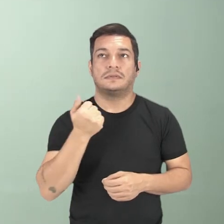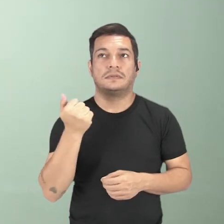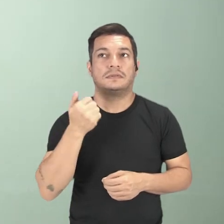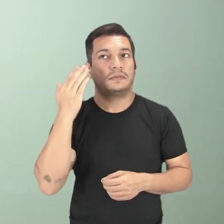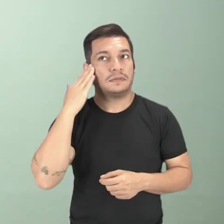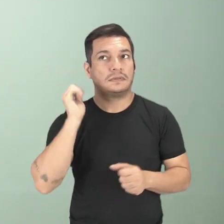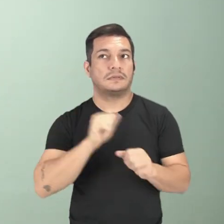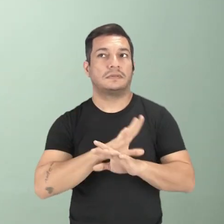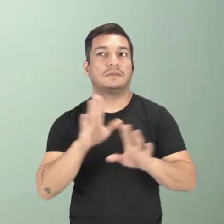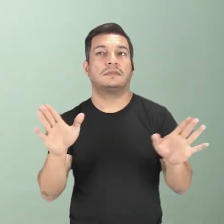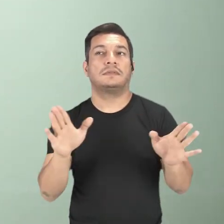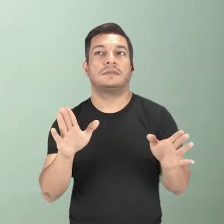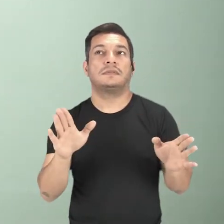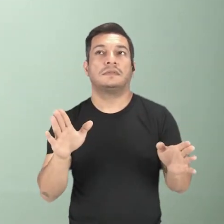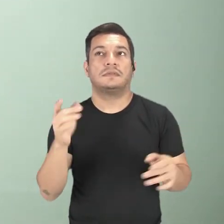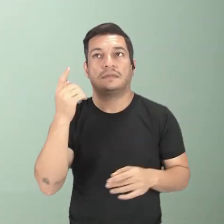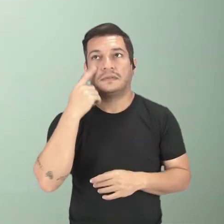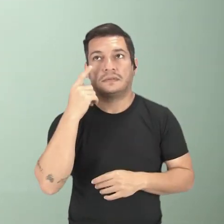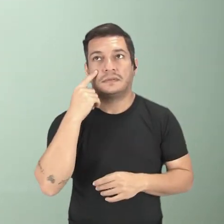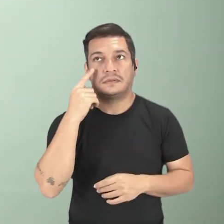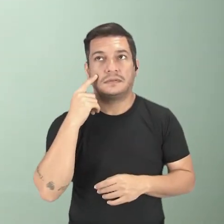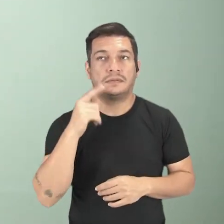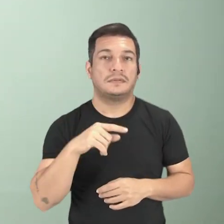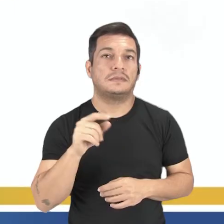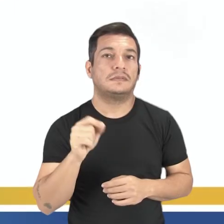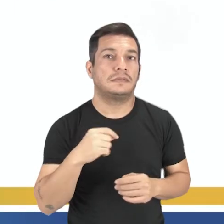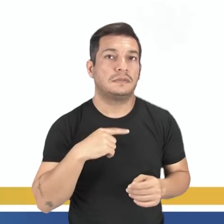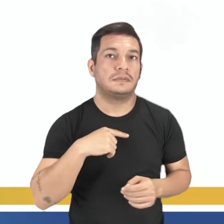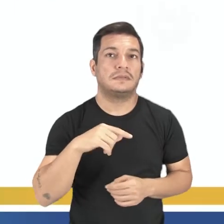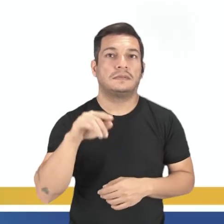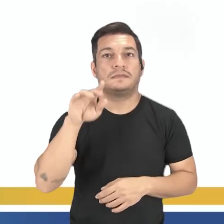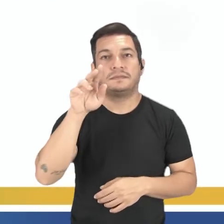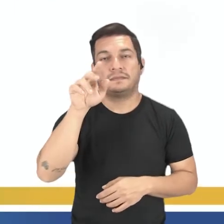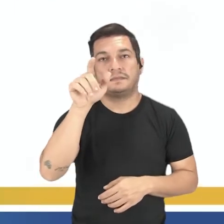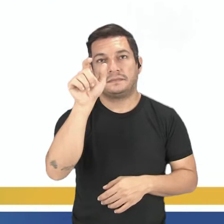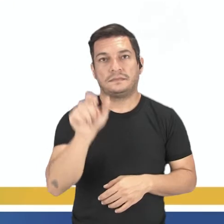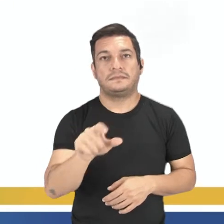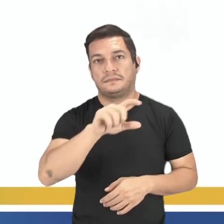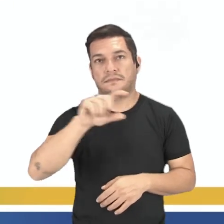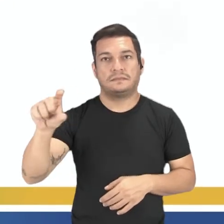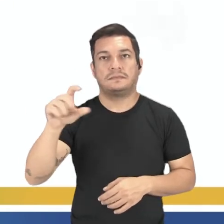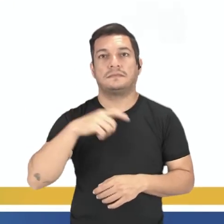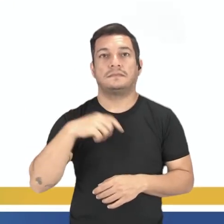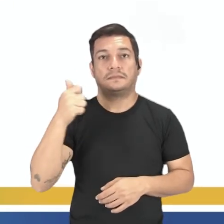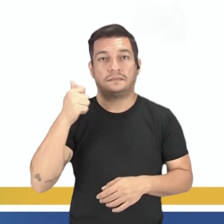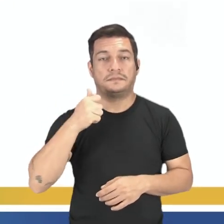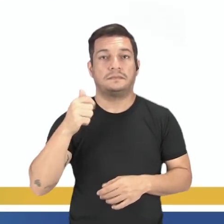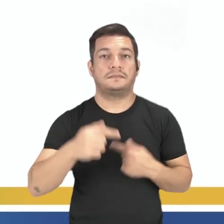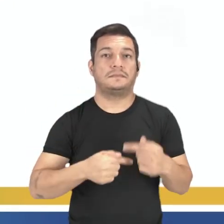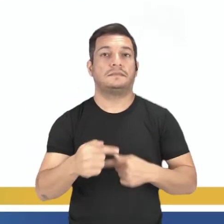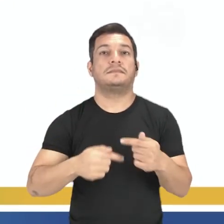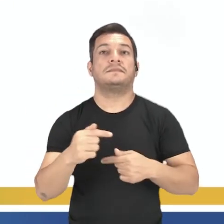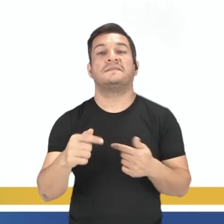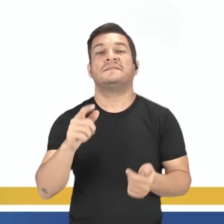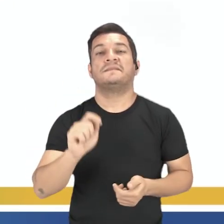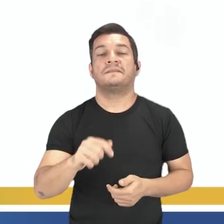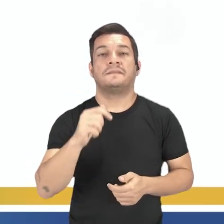melhor compreensão? Então a gente está vendo aí, tipo uma cruzadinha. Então nós temos na primeira geração